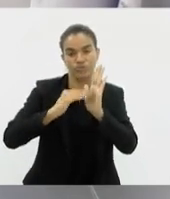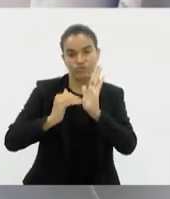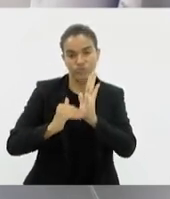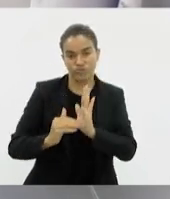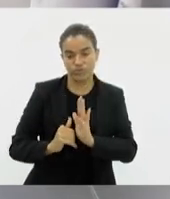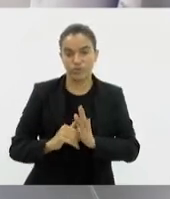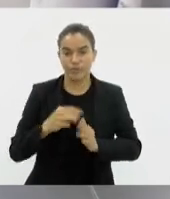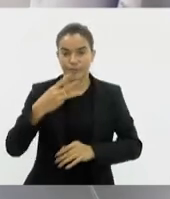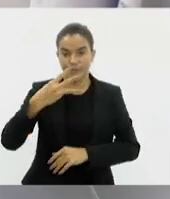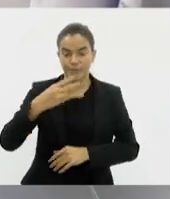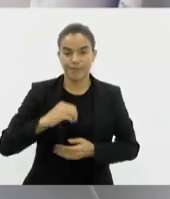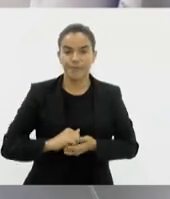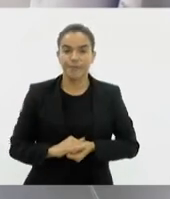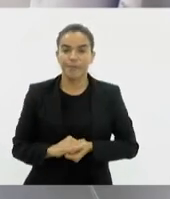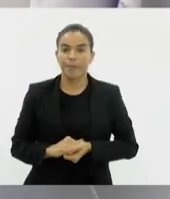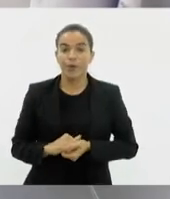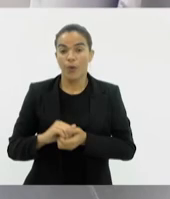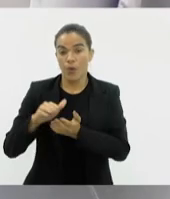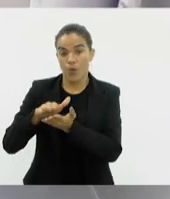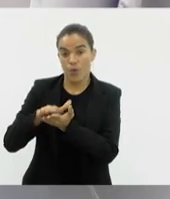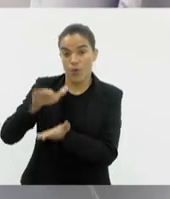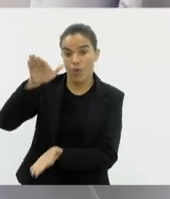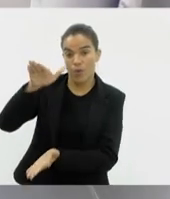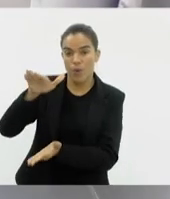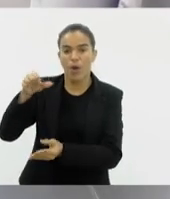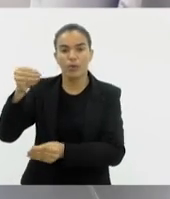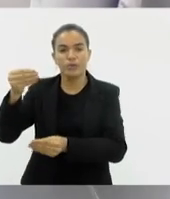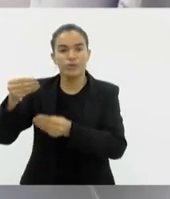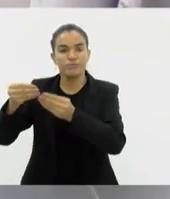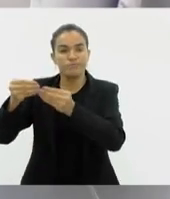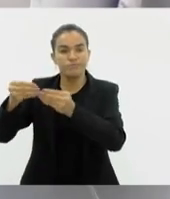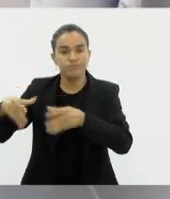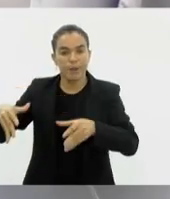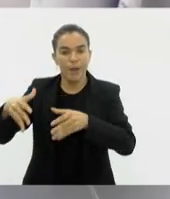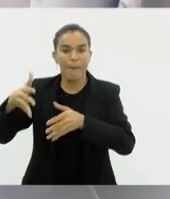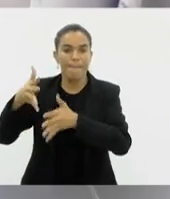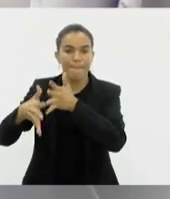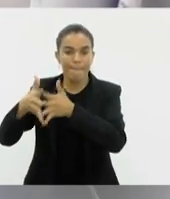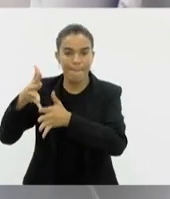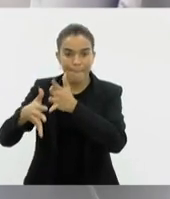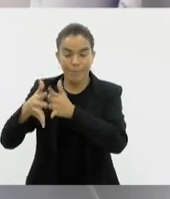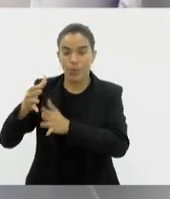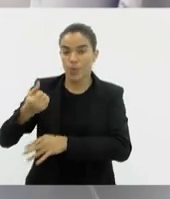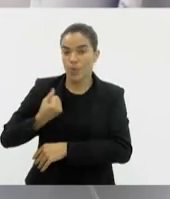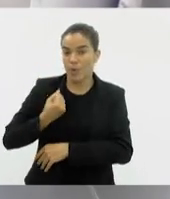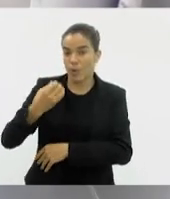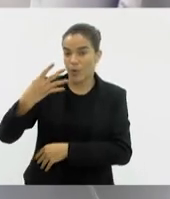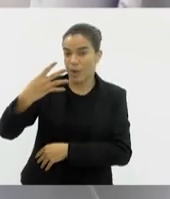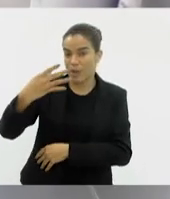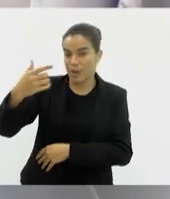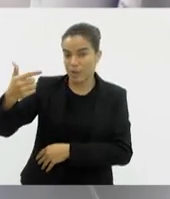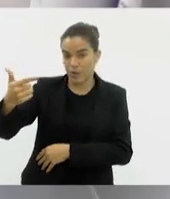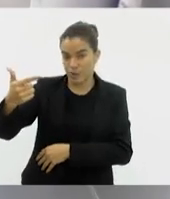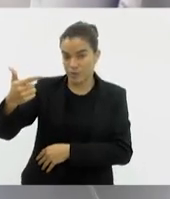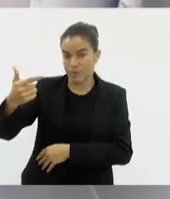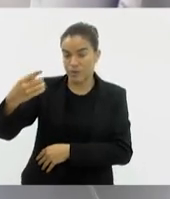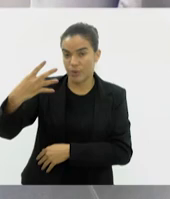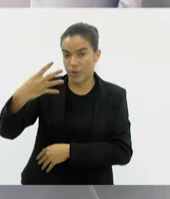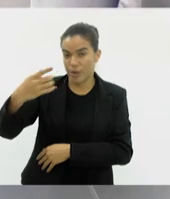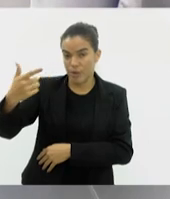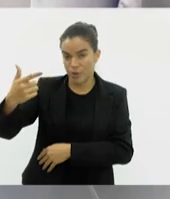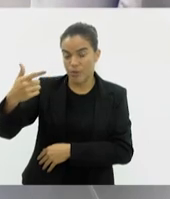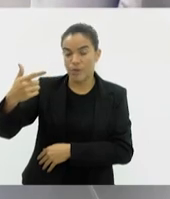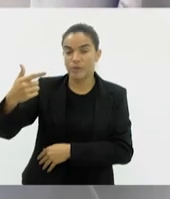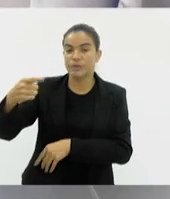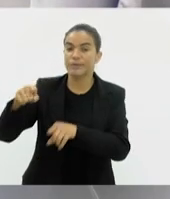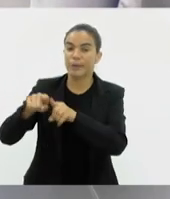os blocos de prejudicabilidade vai do 42 ao 46, exceto o 45,